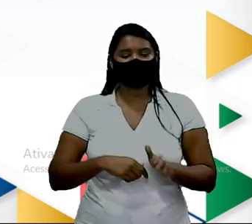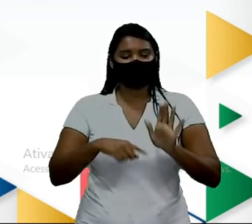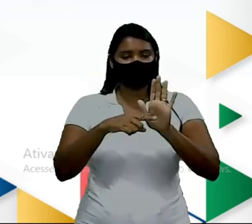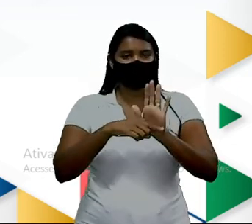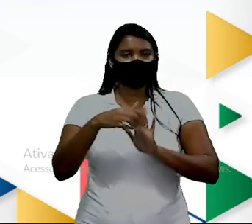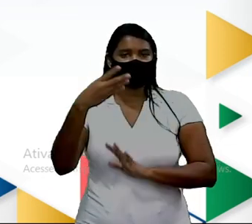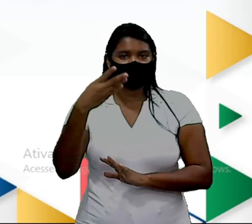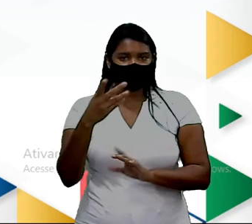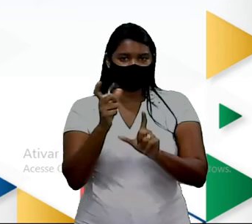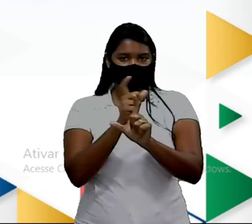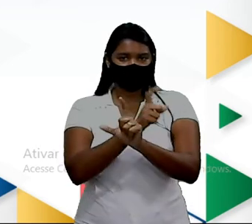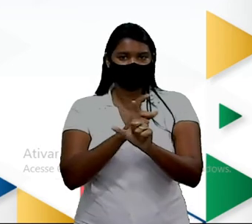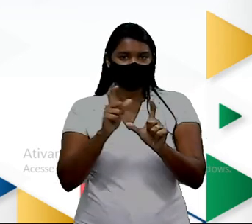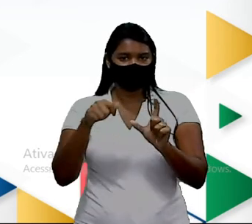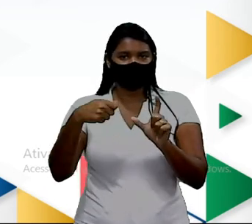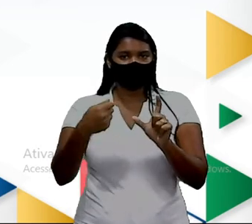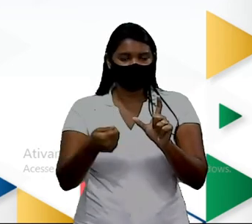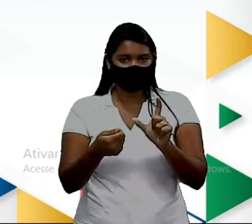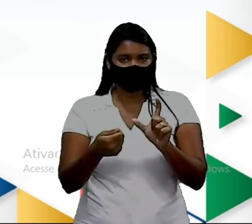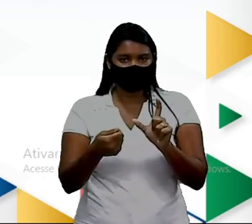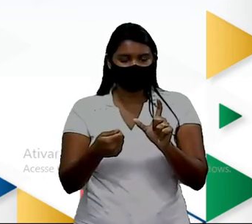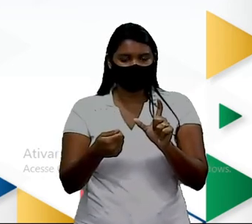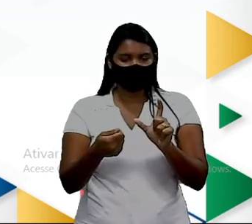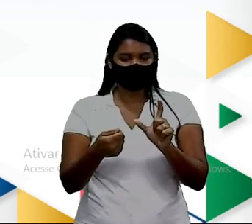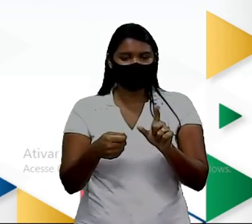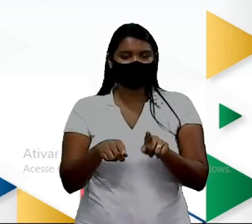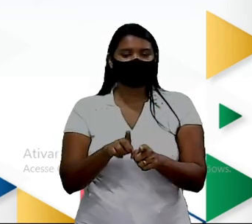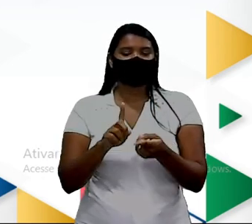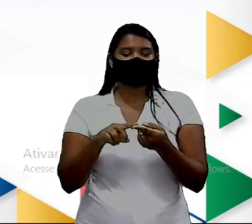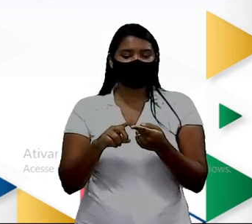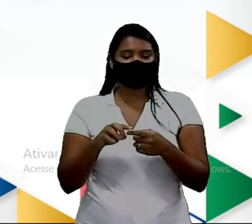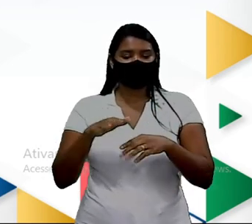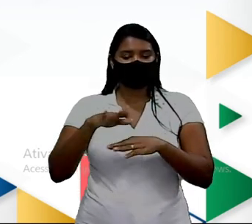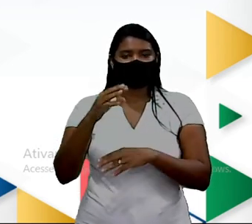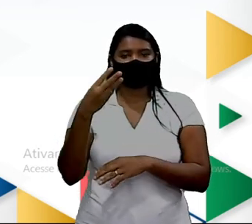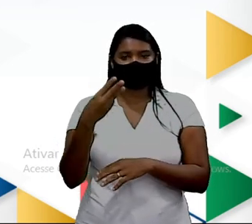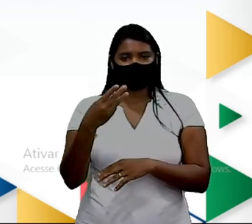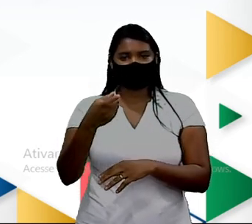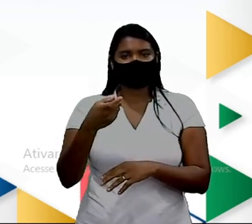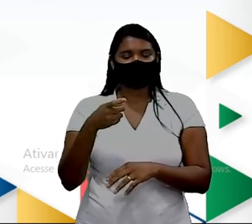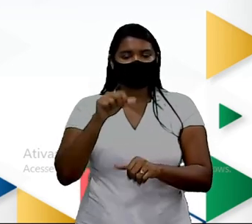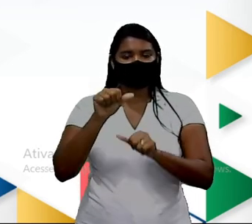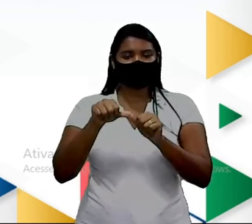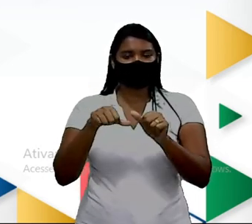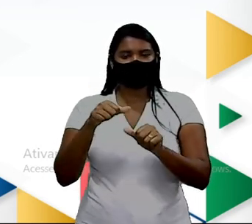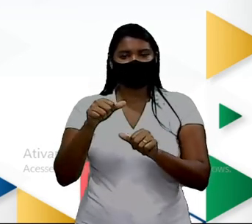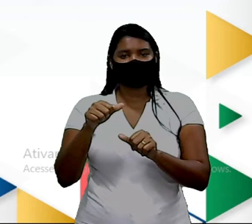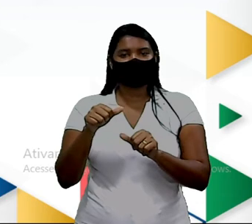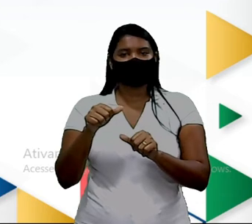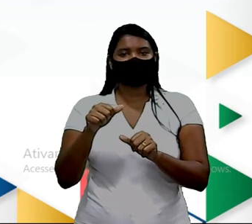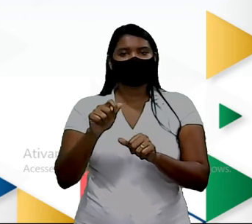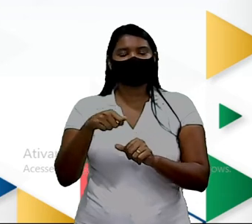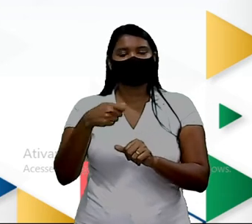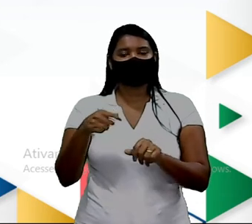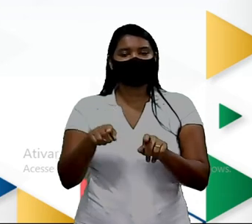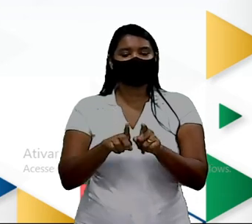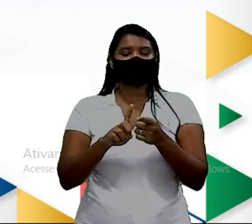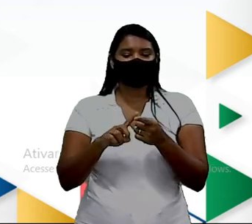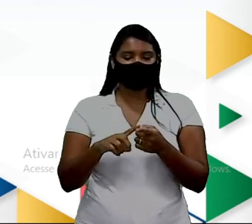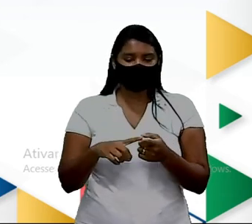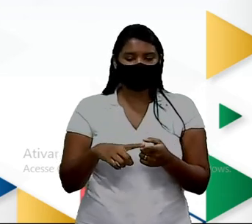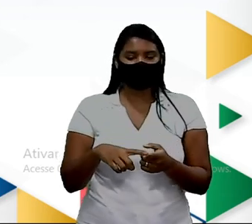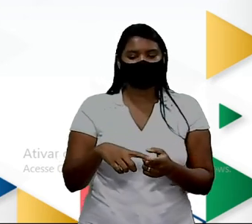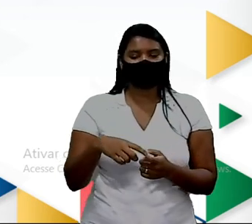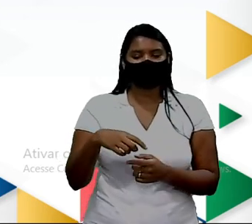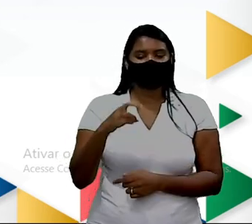lado, muda o sinal, e o mais 3x vai para o outro lado, também muda o sinal. Fica 5x menos 3x